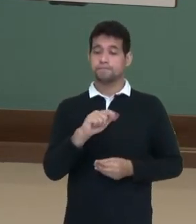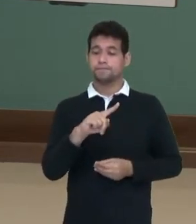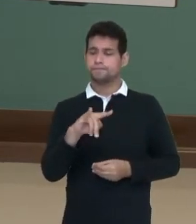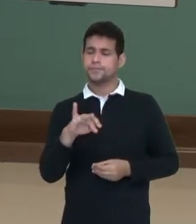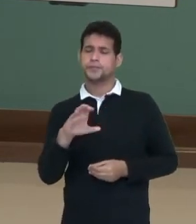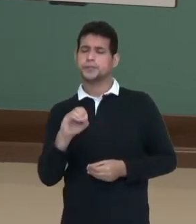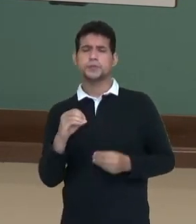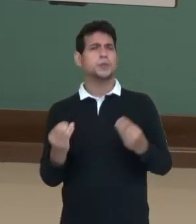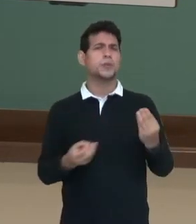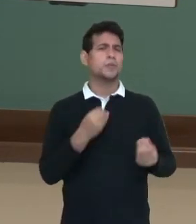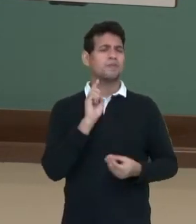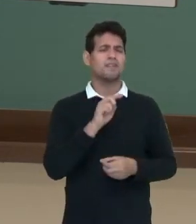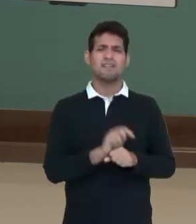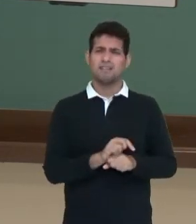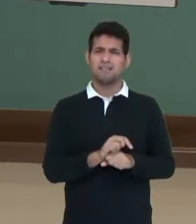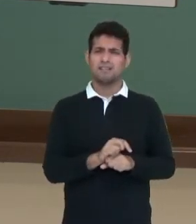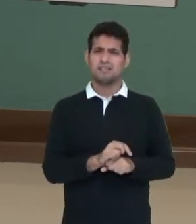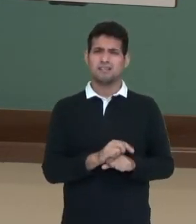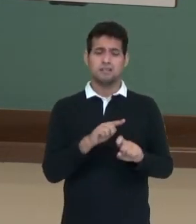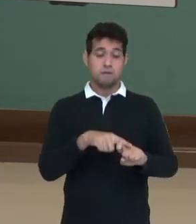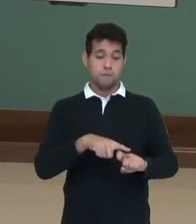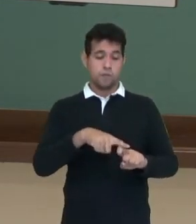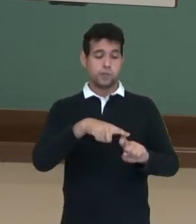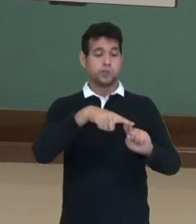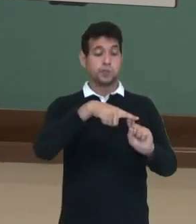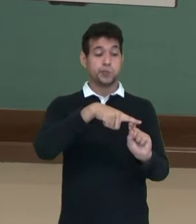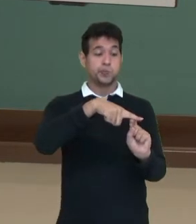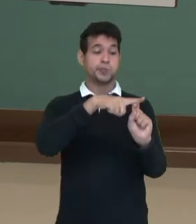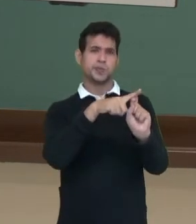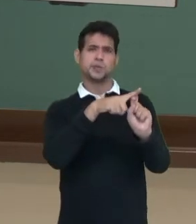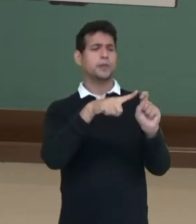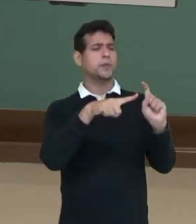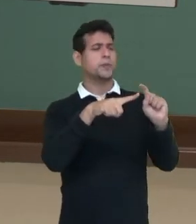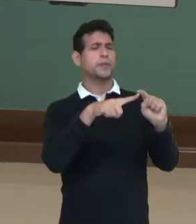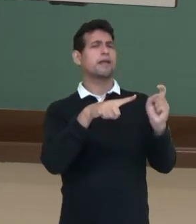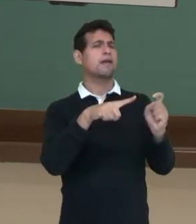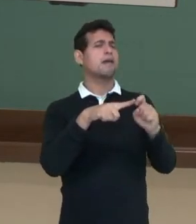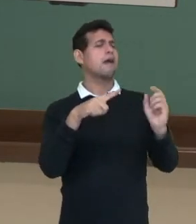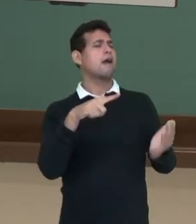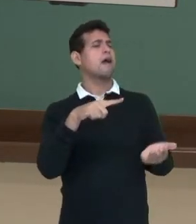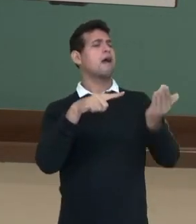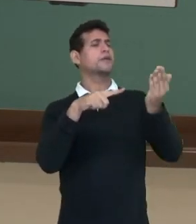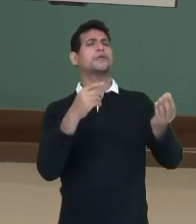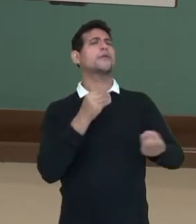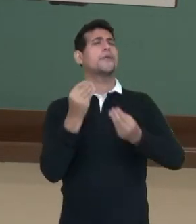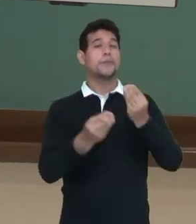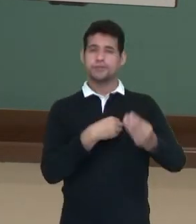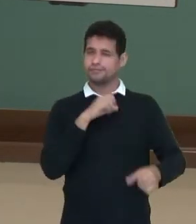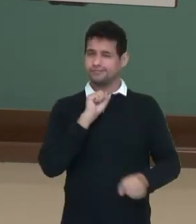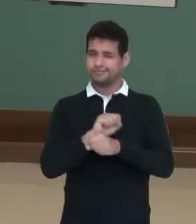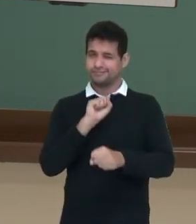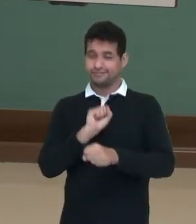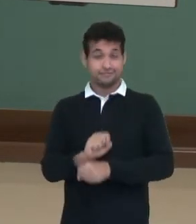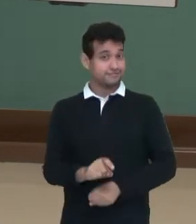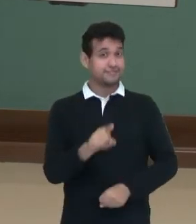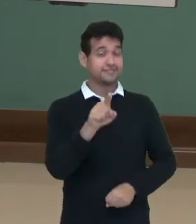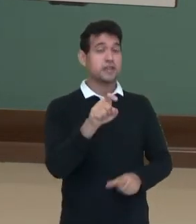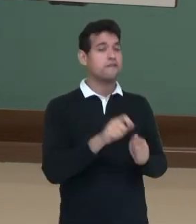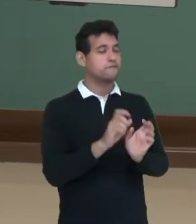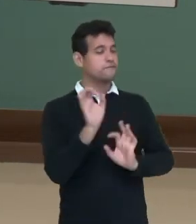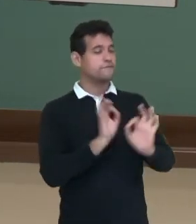dessa alavanca interfixa para levantar um objeto o mais alto possível? Claro, eu vou dar um tempinho sim para